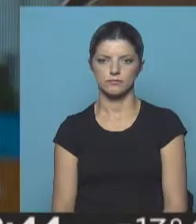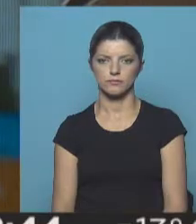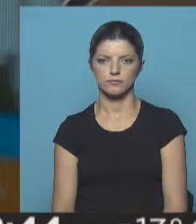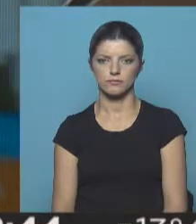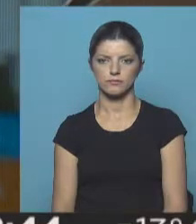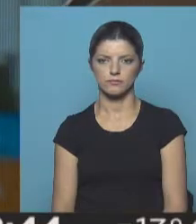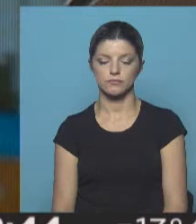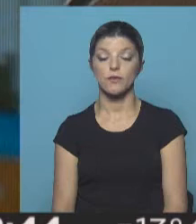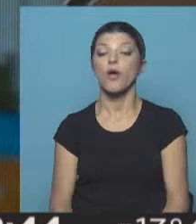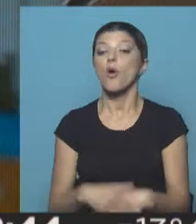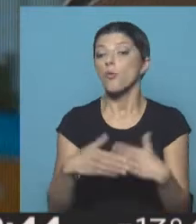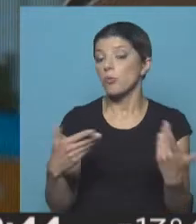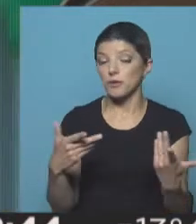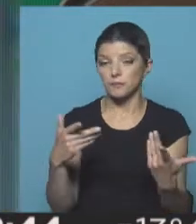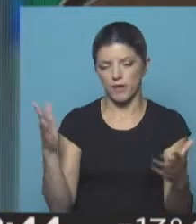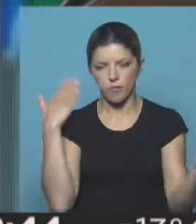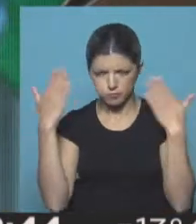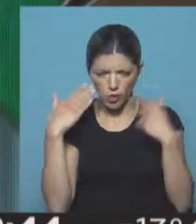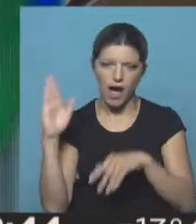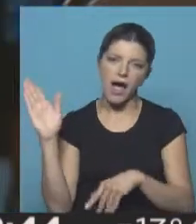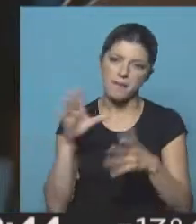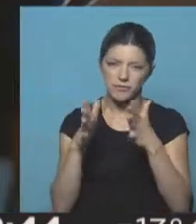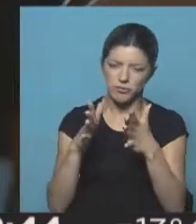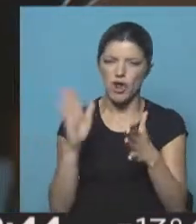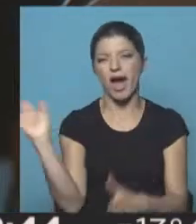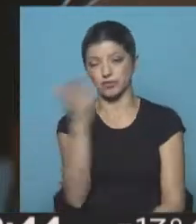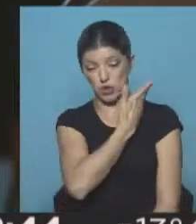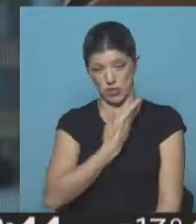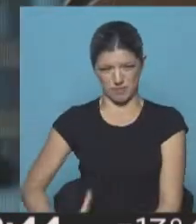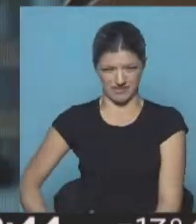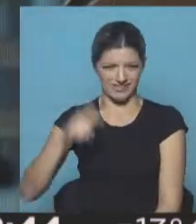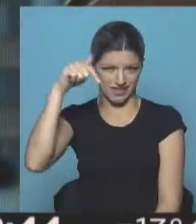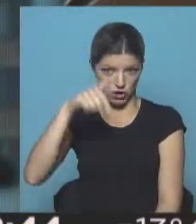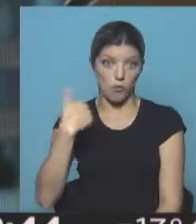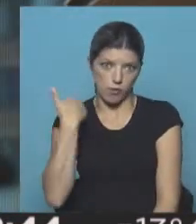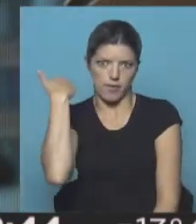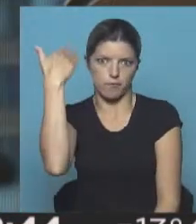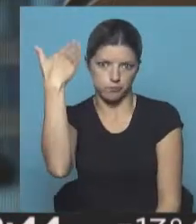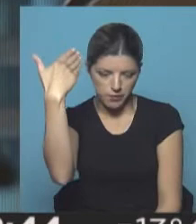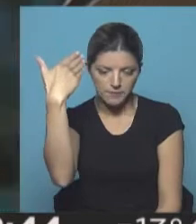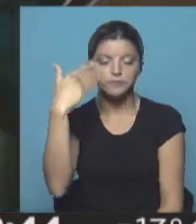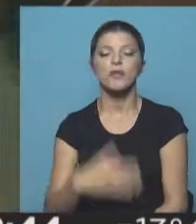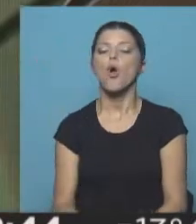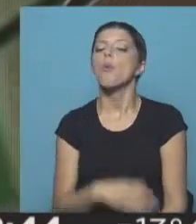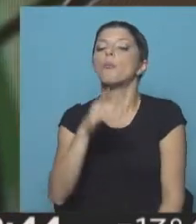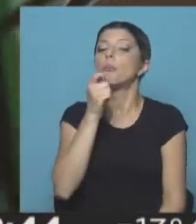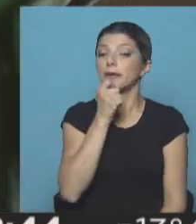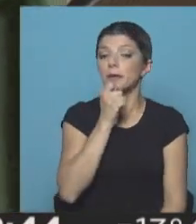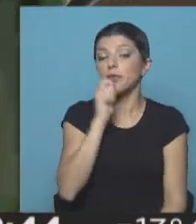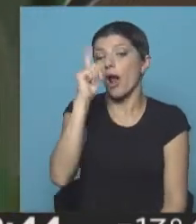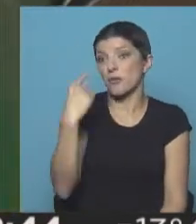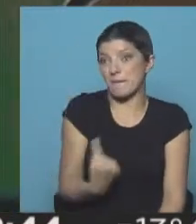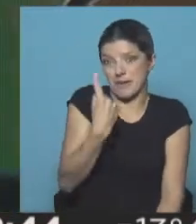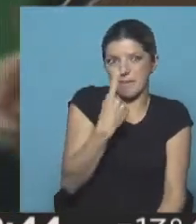Bueno, los escuchábamos a prácticamente todos los que en este momento tienen mucho para decir. Decíamos aquellos que estaban por primera